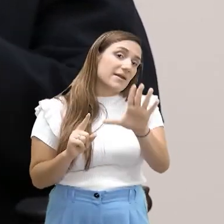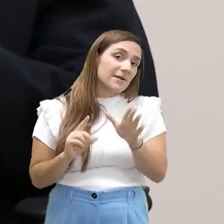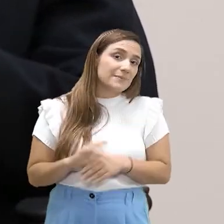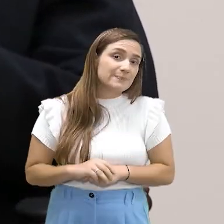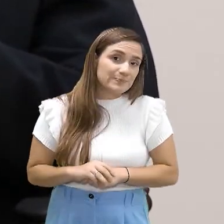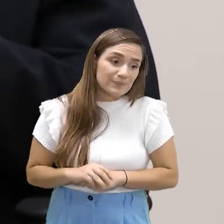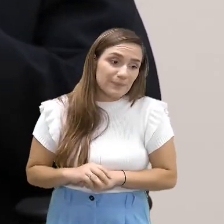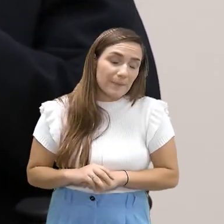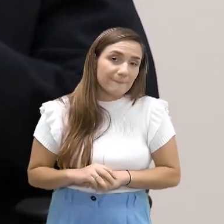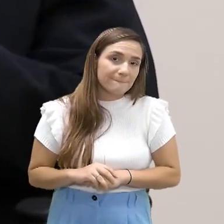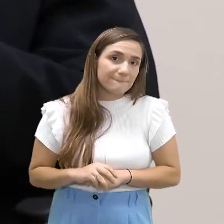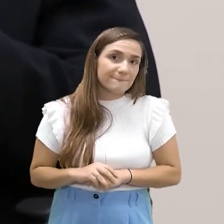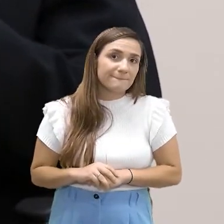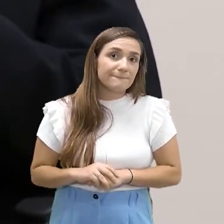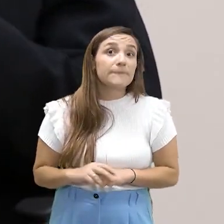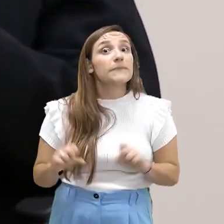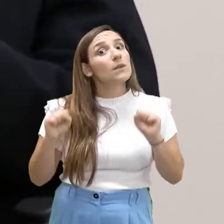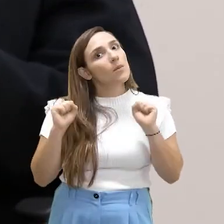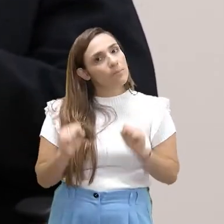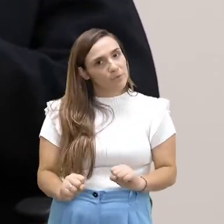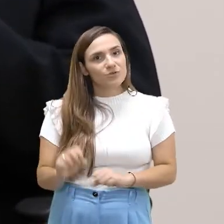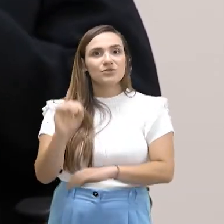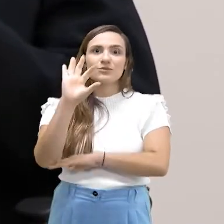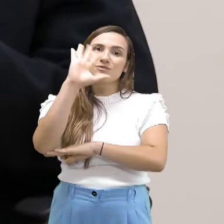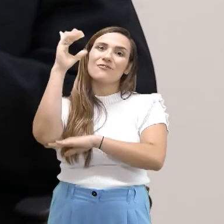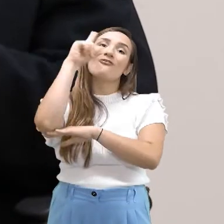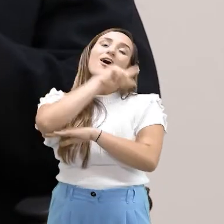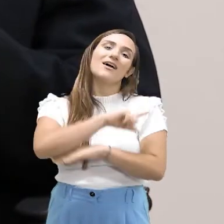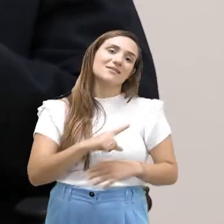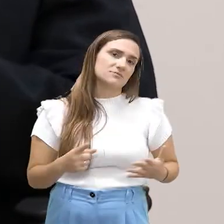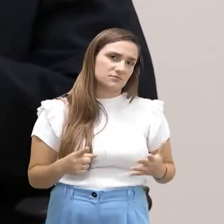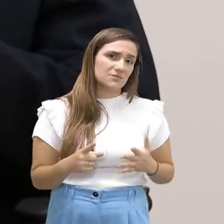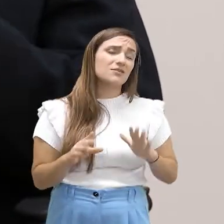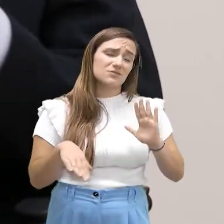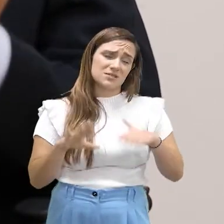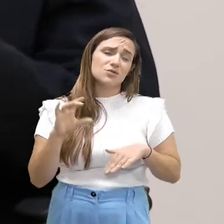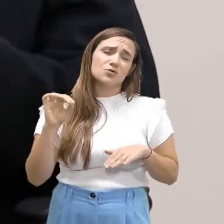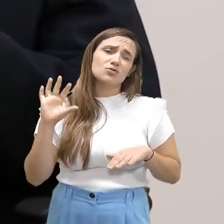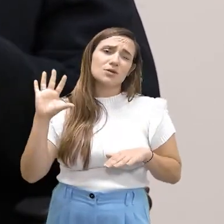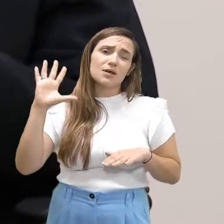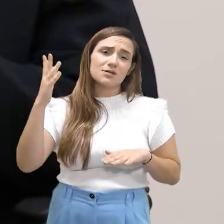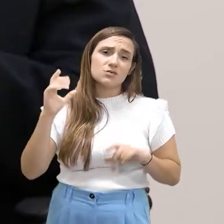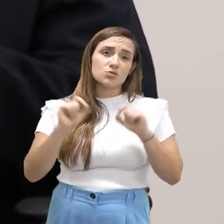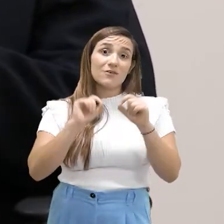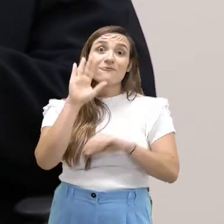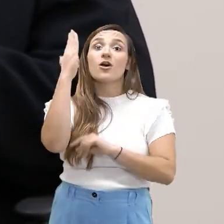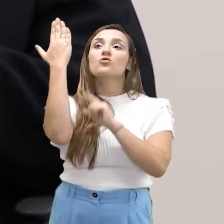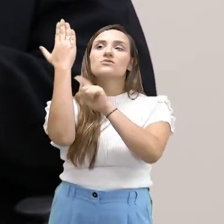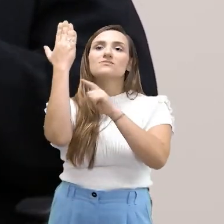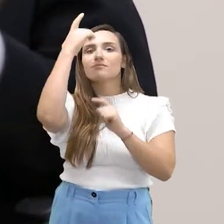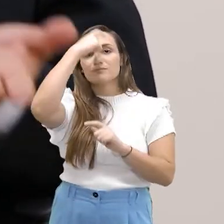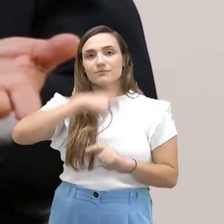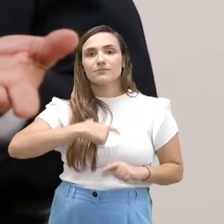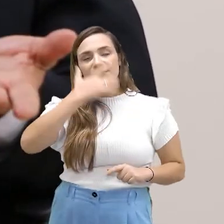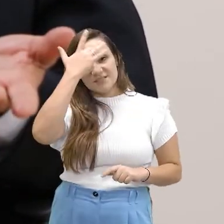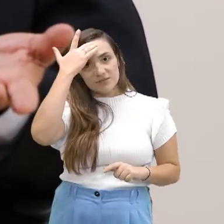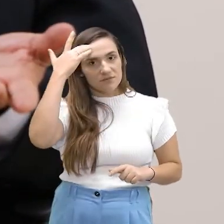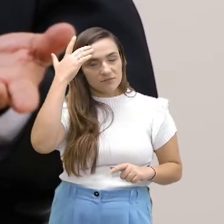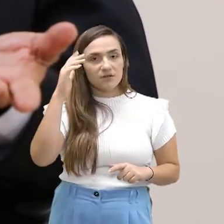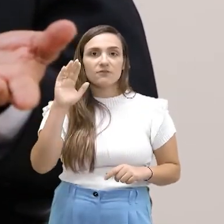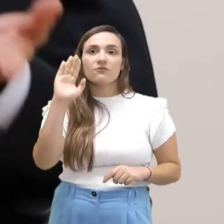mas são possíveis, e isso já muitas vezes ocorre no Brasil, a questão de